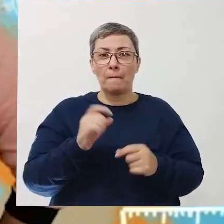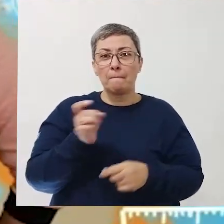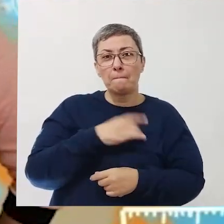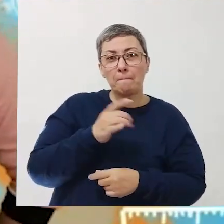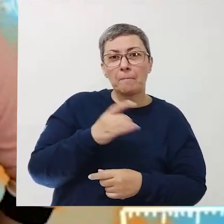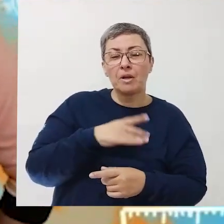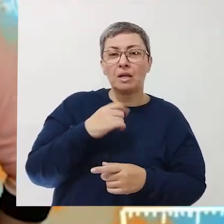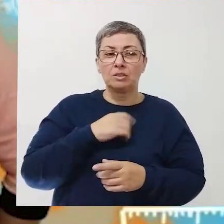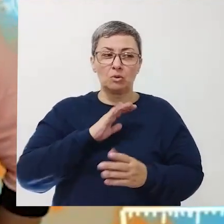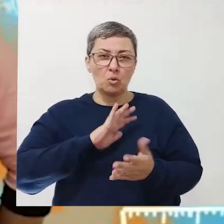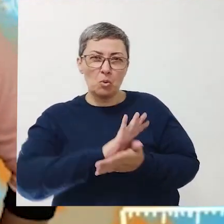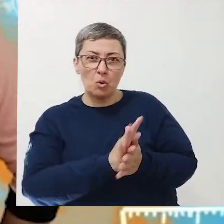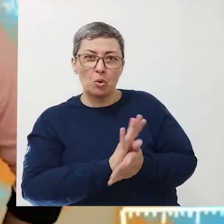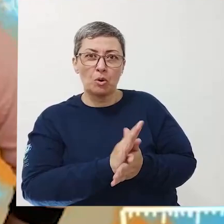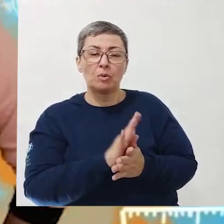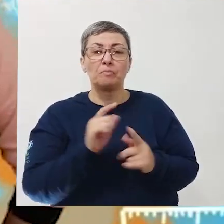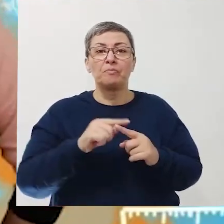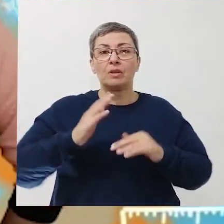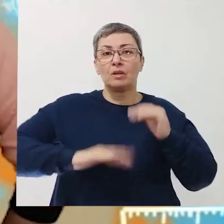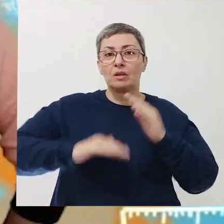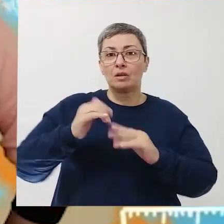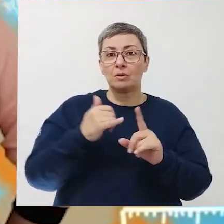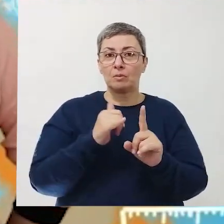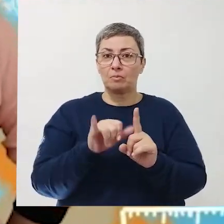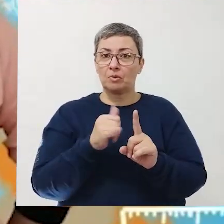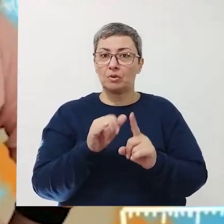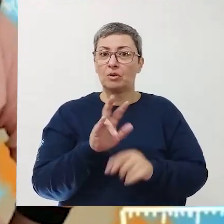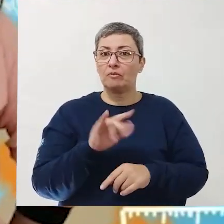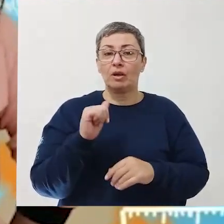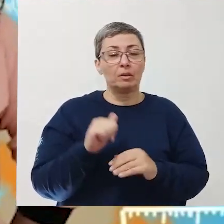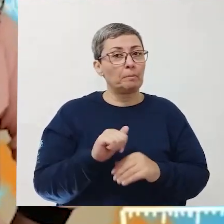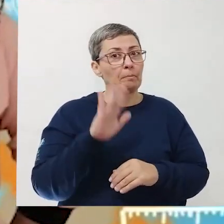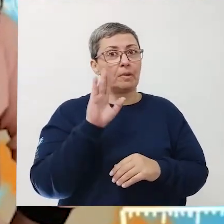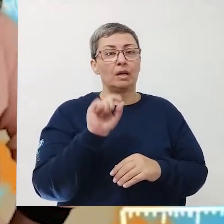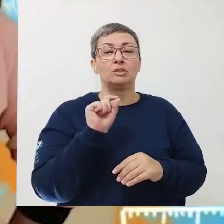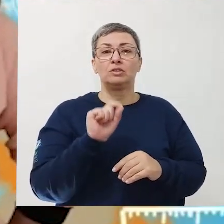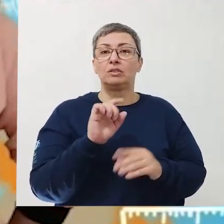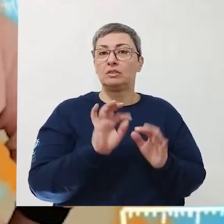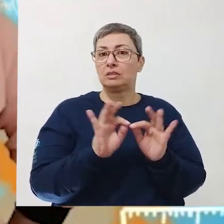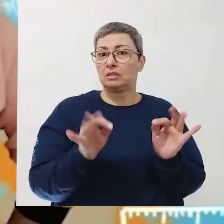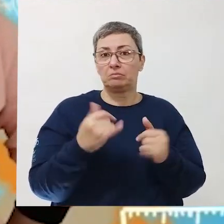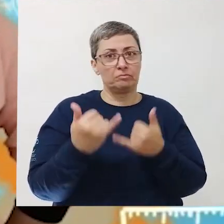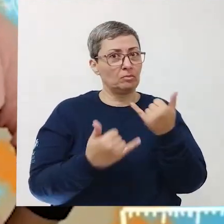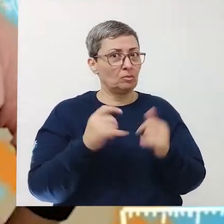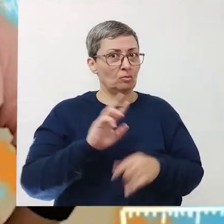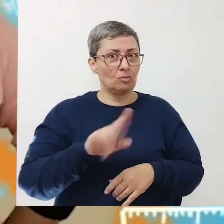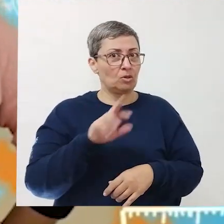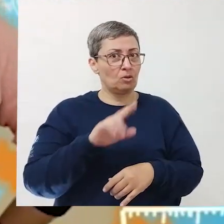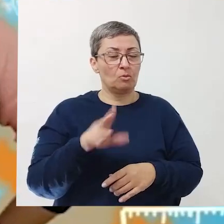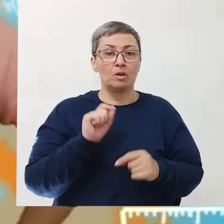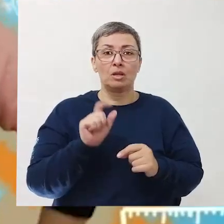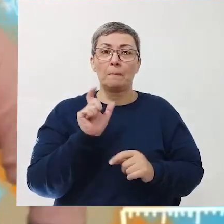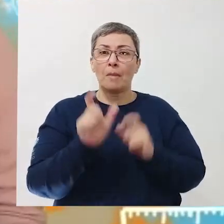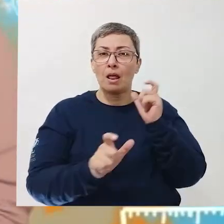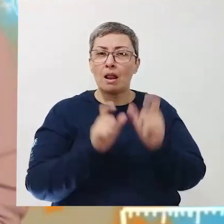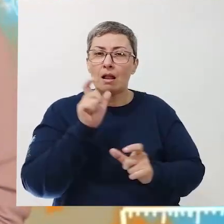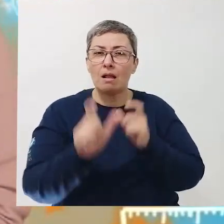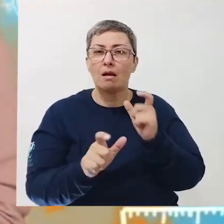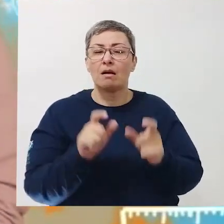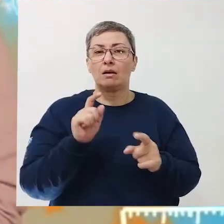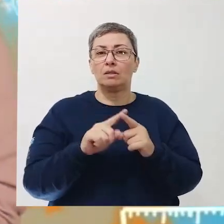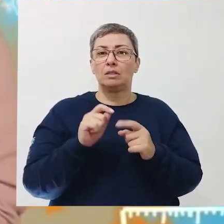desrespeitosas Com outras pessoas Quando isso acontece Chamamos de estrangeirismo Ou seja